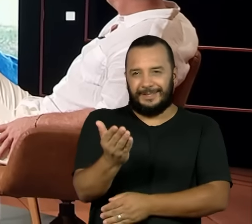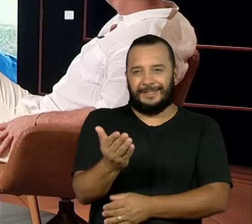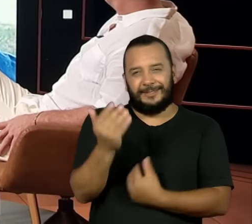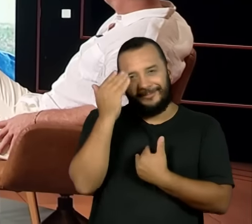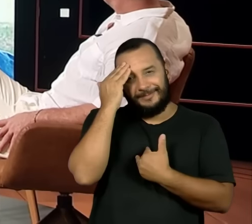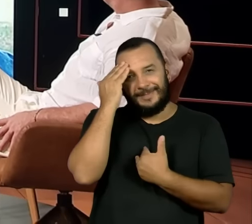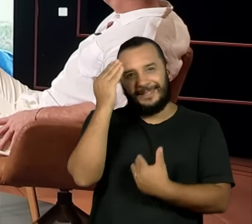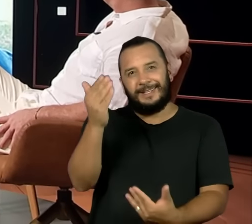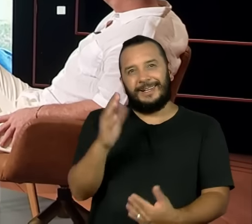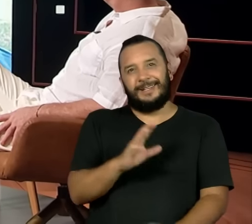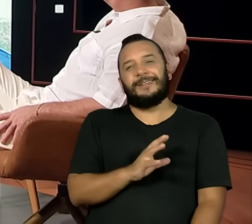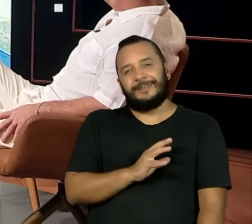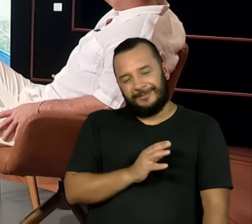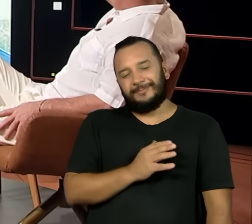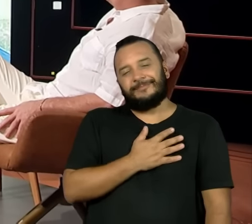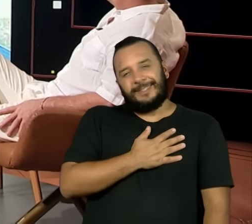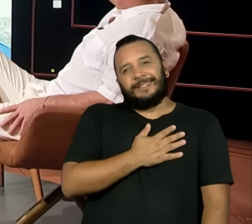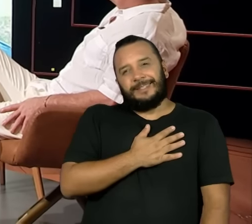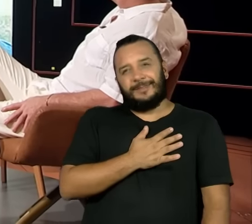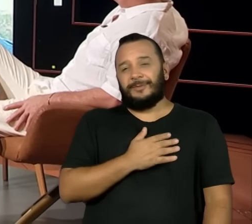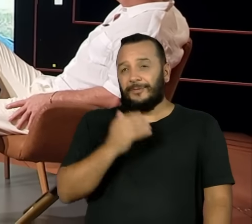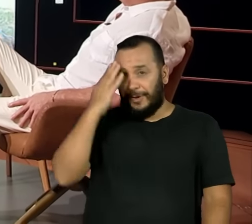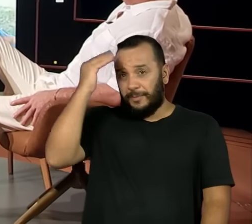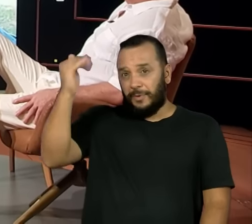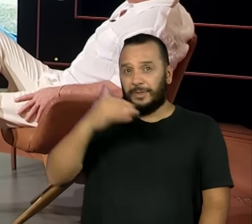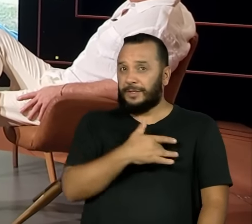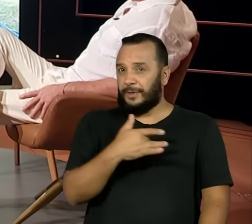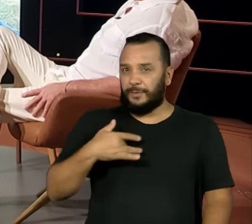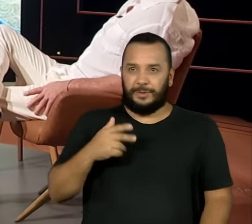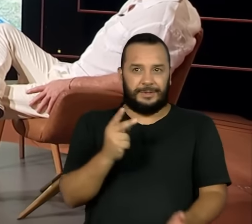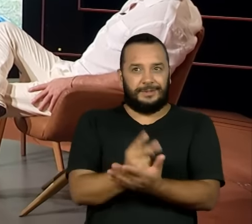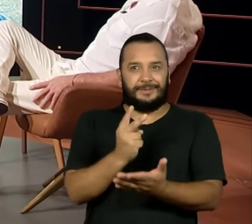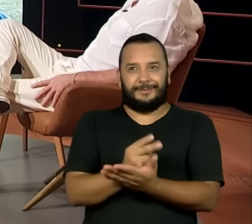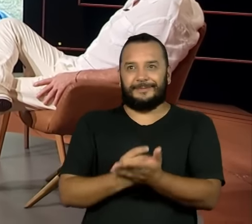muito obrigado querido sucesso e saúde